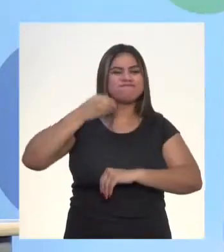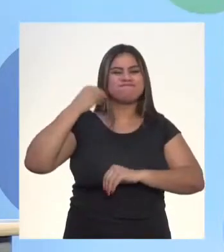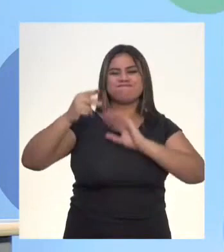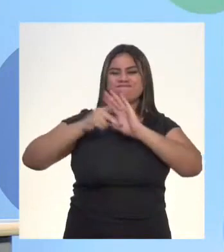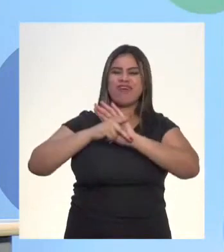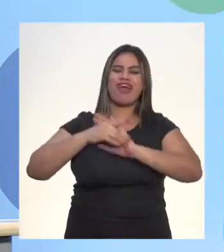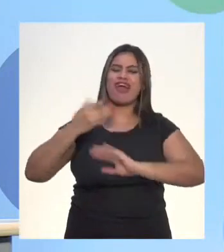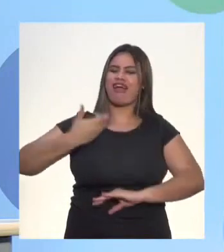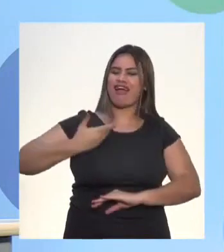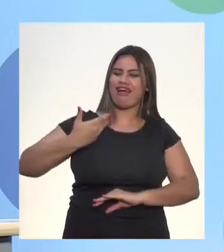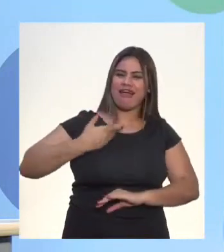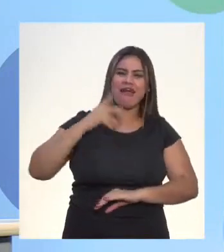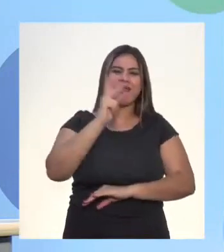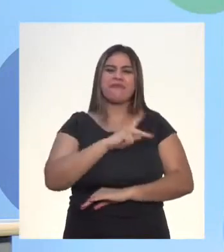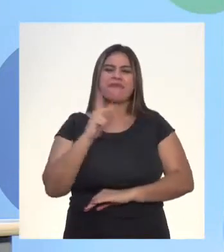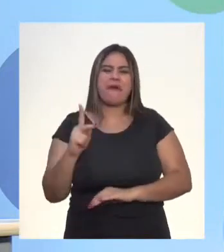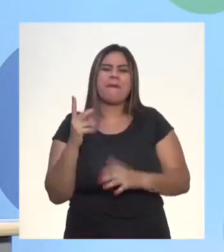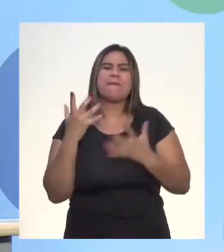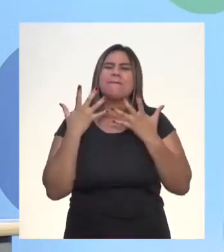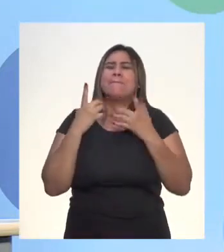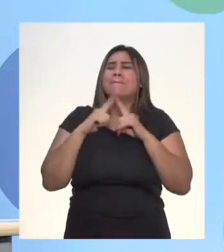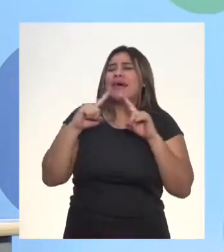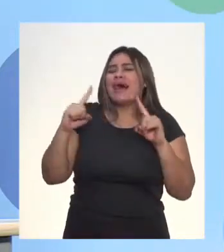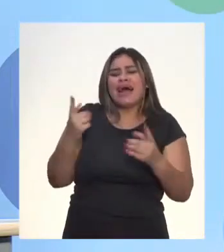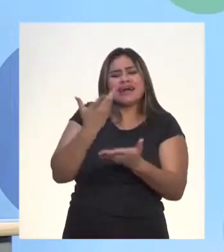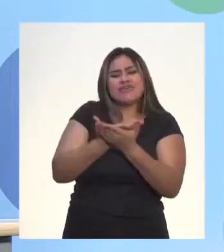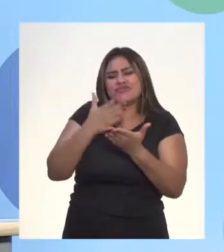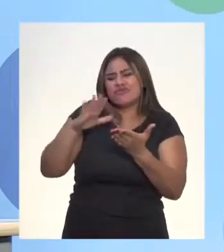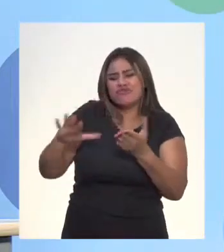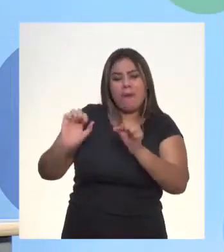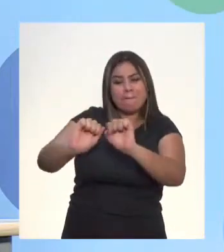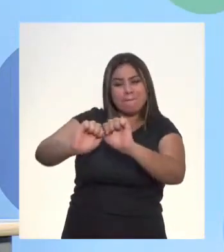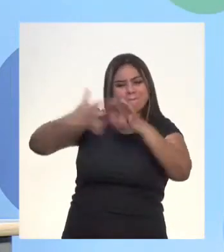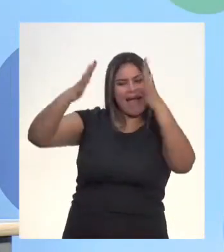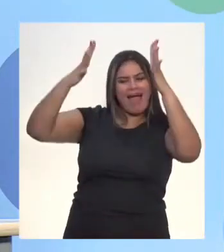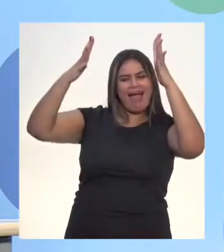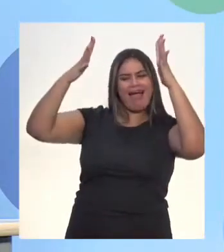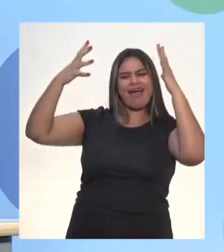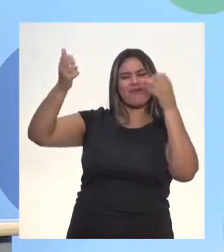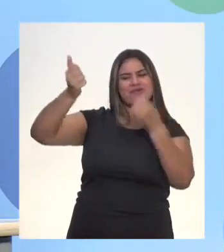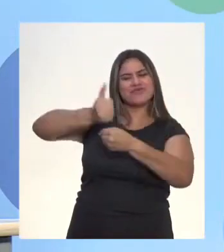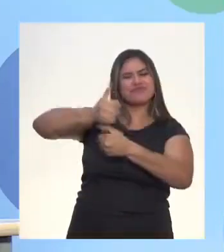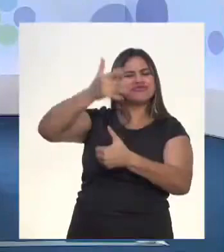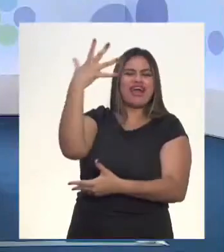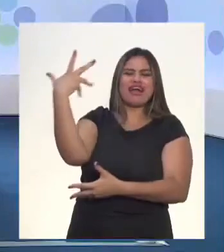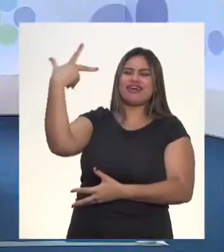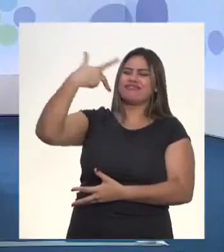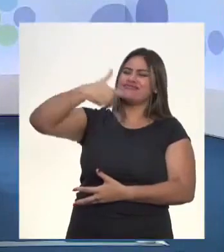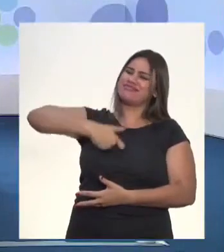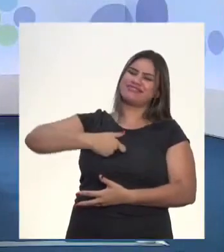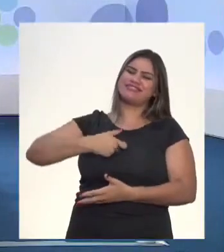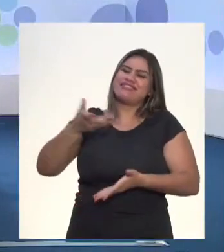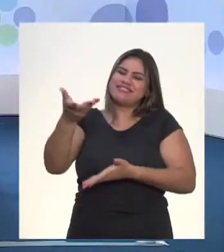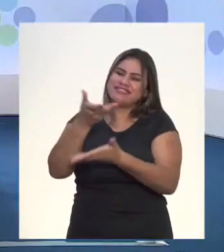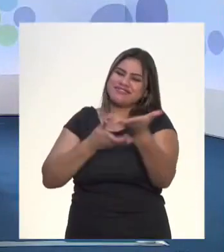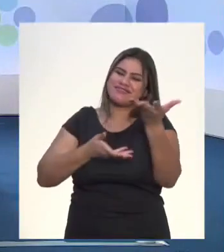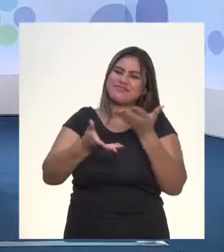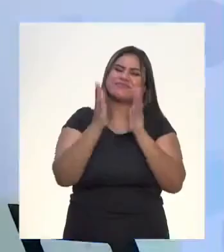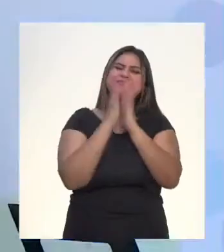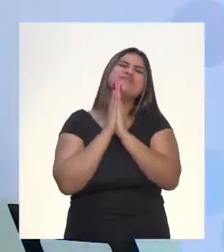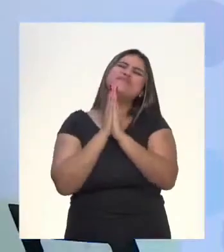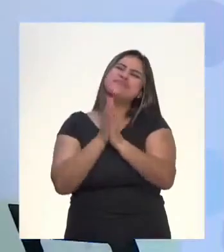colegas professores, mas quem sabe um aluno para abrilhantar esse chat, nós contamos com as interações, não é,